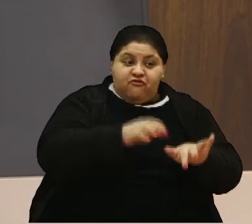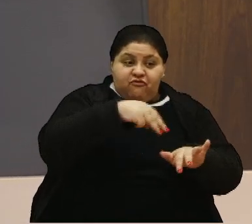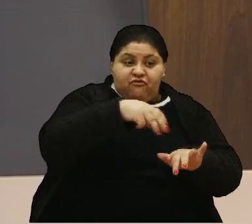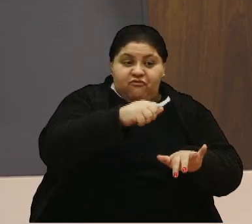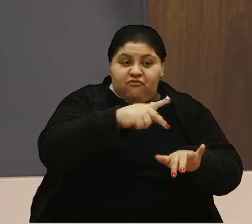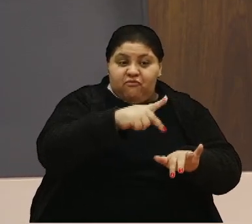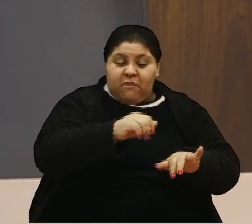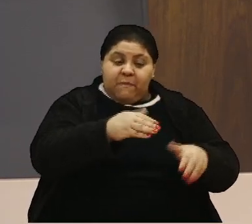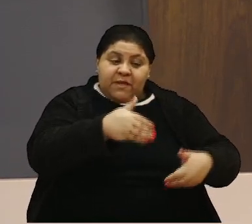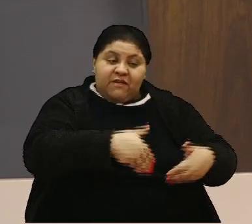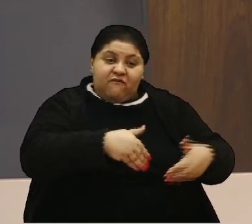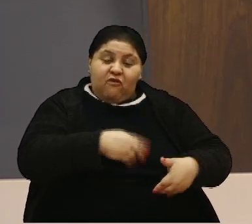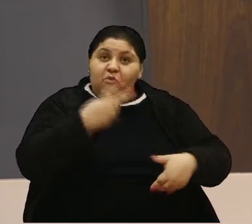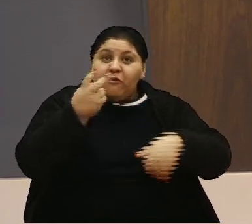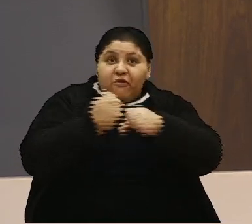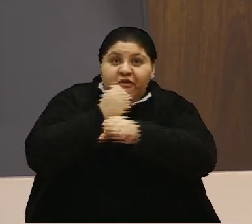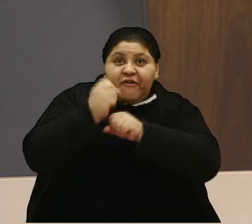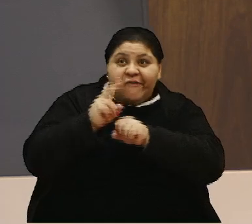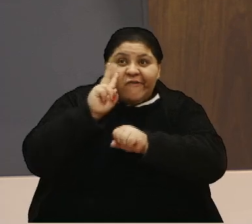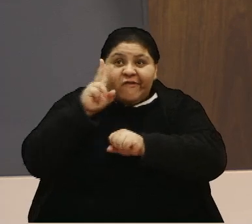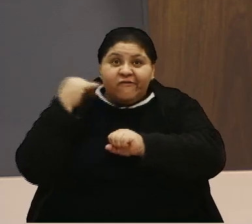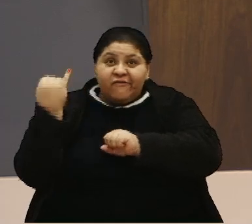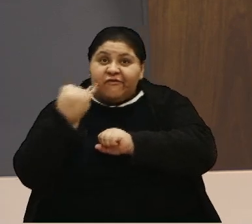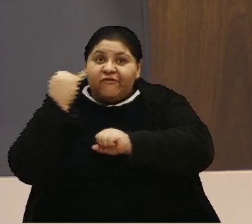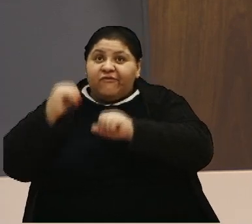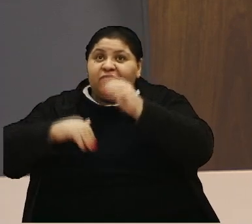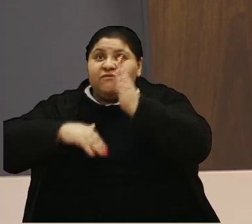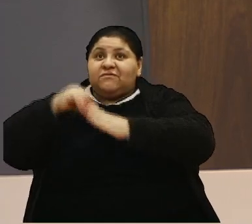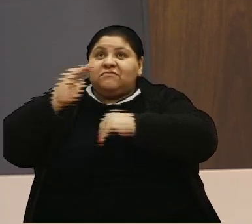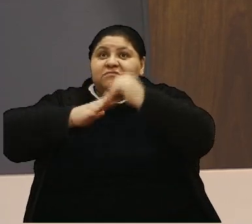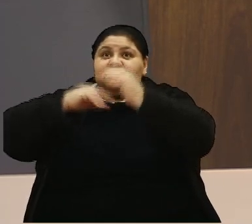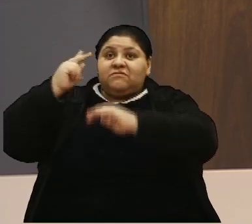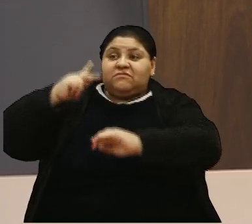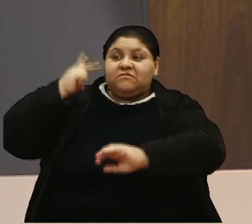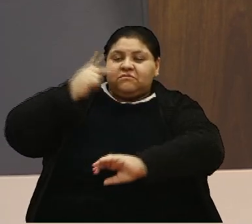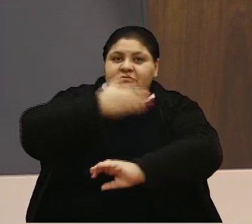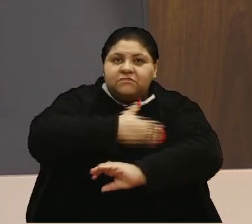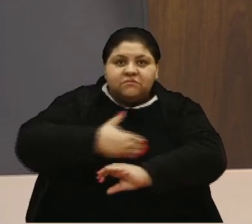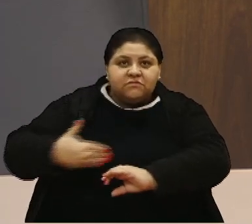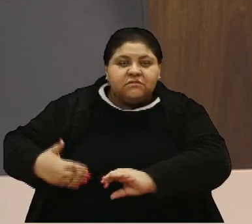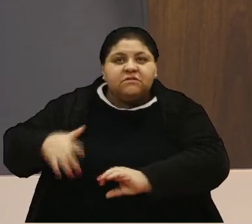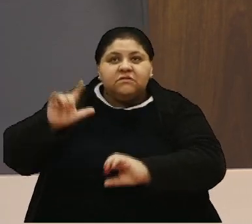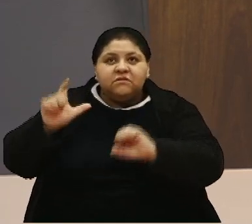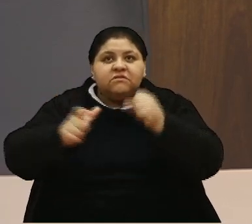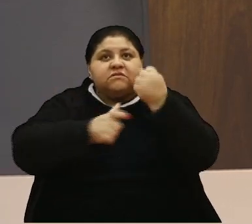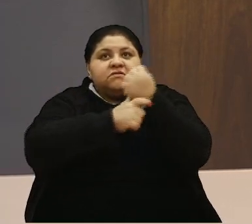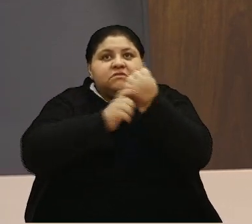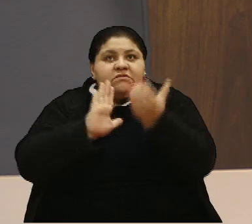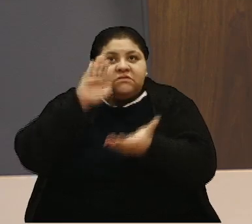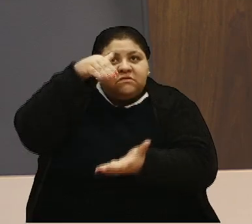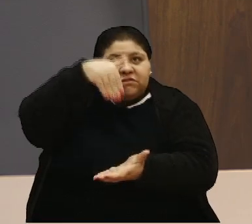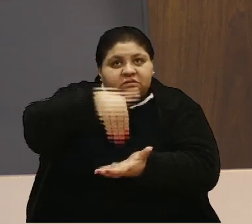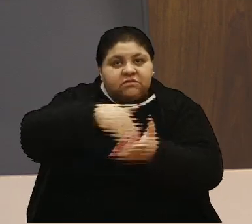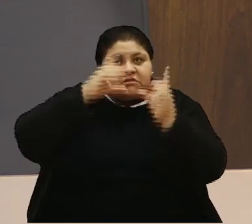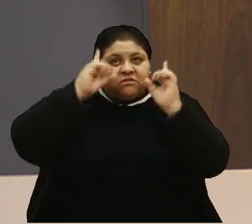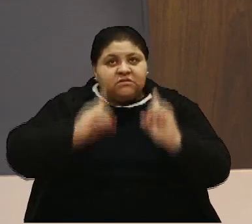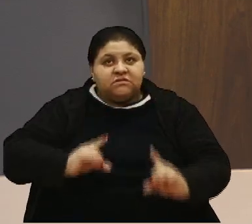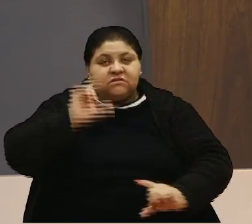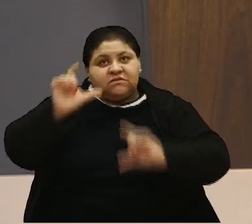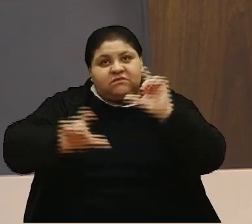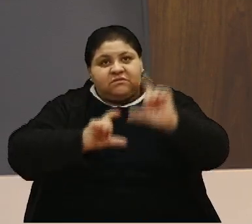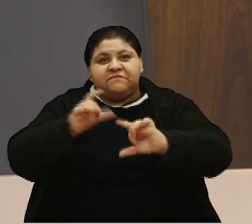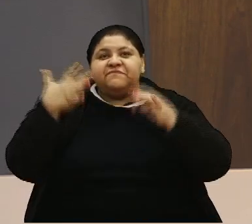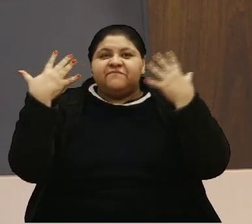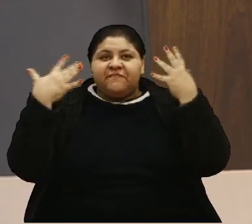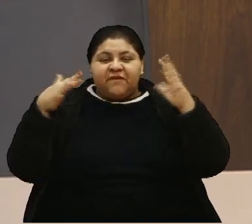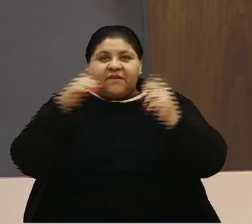apenas 2 anos, a gente vê a importância da construção das políticas públicas para garantir o mínimo de dignidade às pessoas. Então,